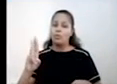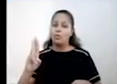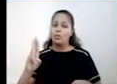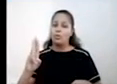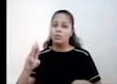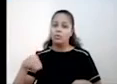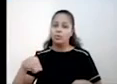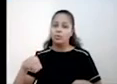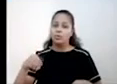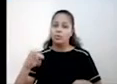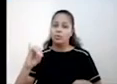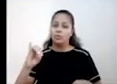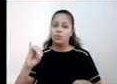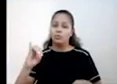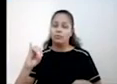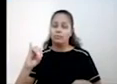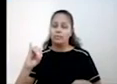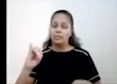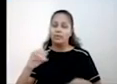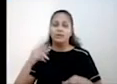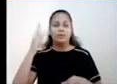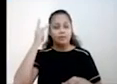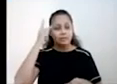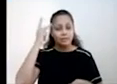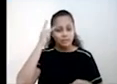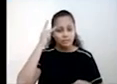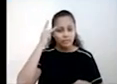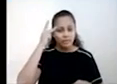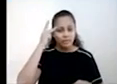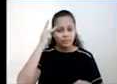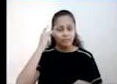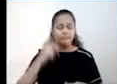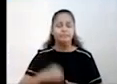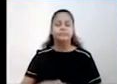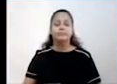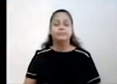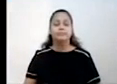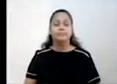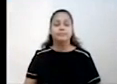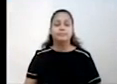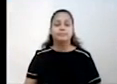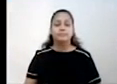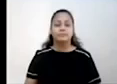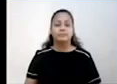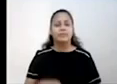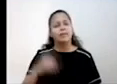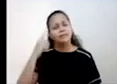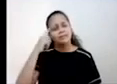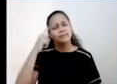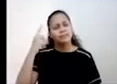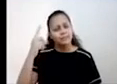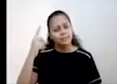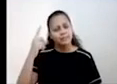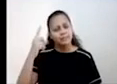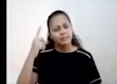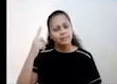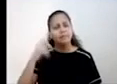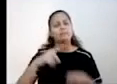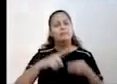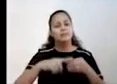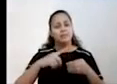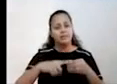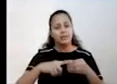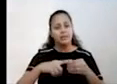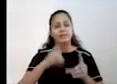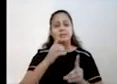alto padrão fazem divisa com o bairro popular Paraisópolis. Se pensarmos um pouco mais,